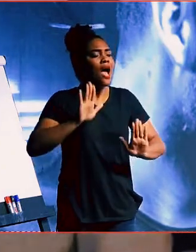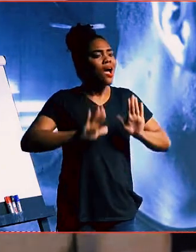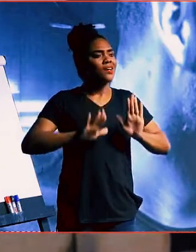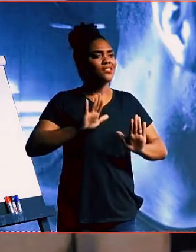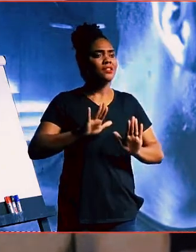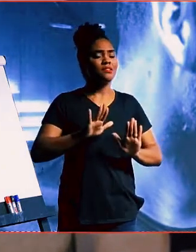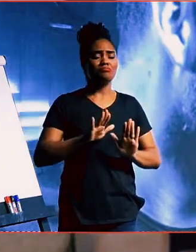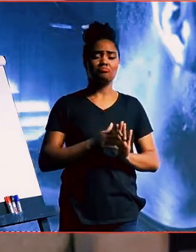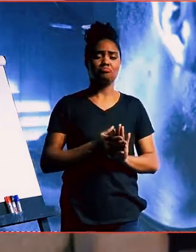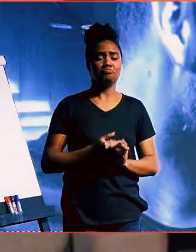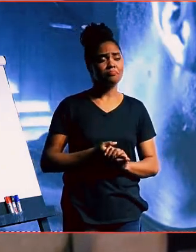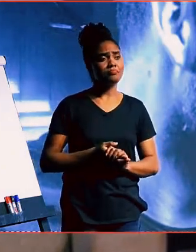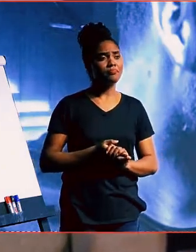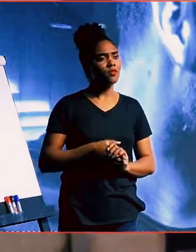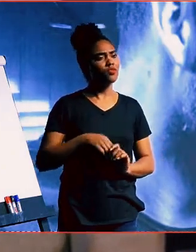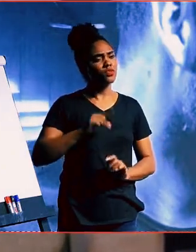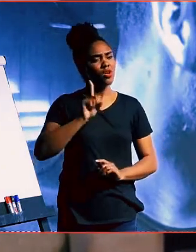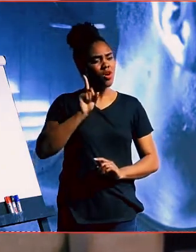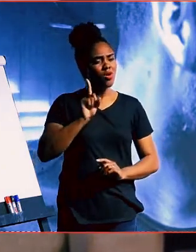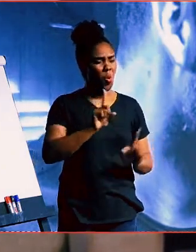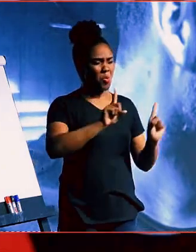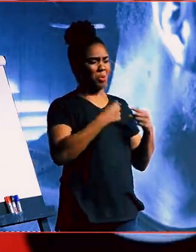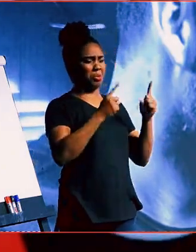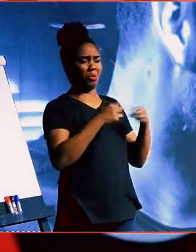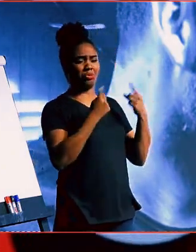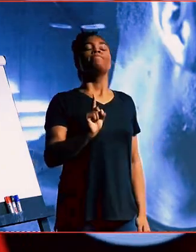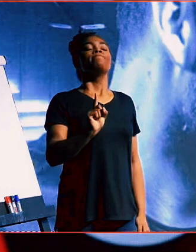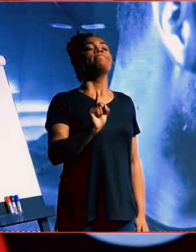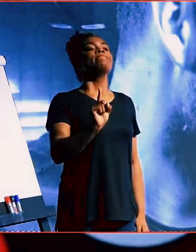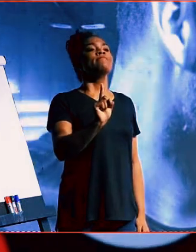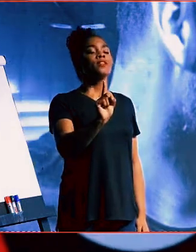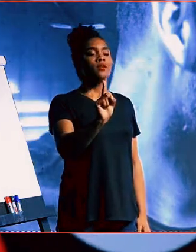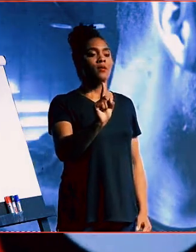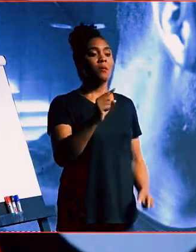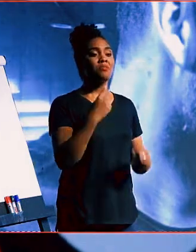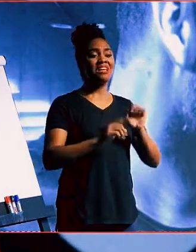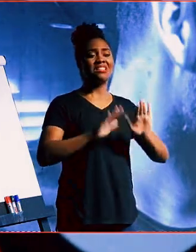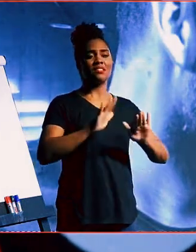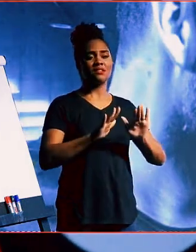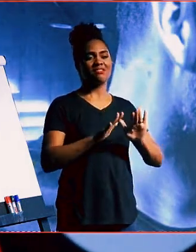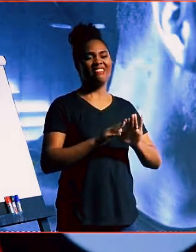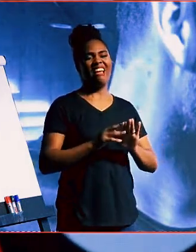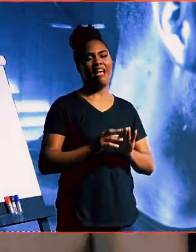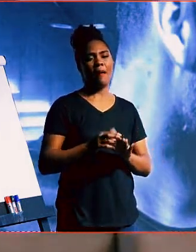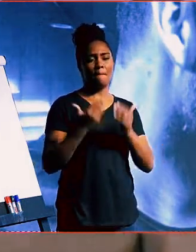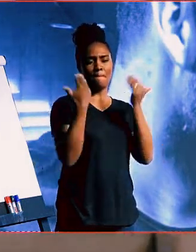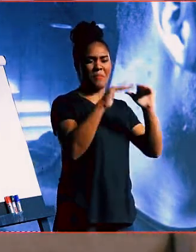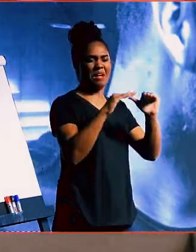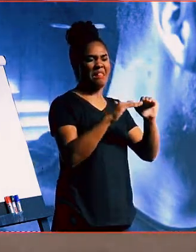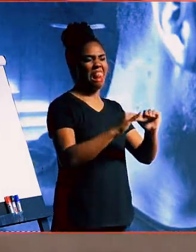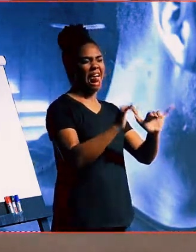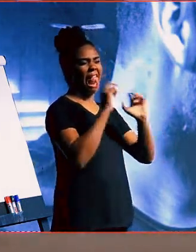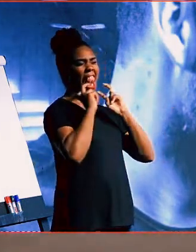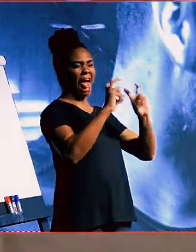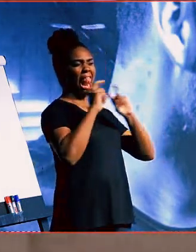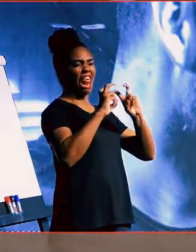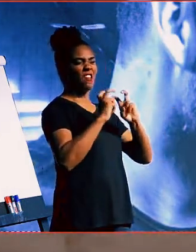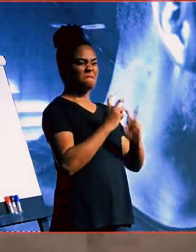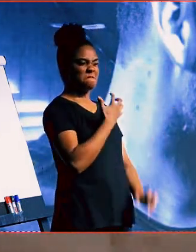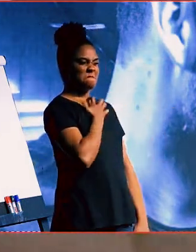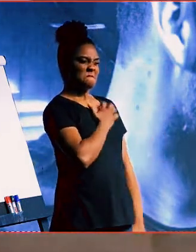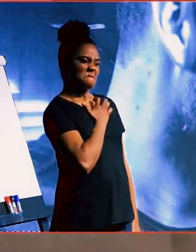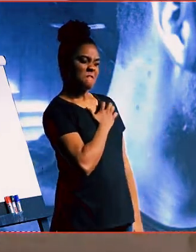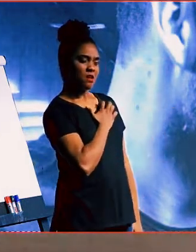bater palma ao contrário para você passar em inglês e as pessoas não entendem isso O Confronto não é gritaria O Confronto não é ficar com raiva